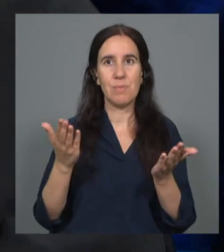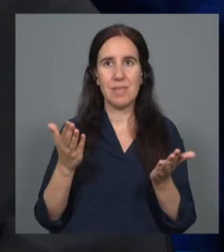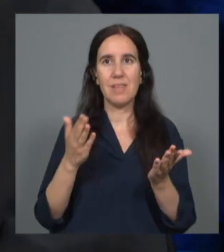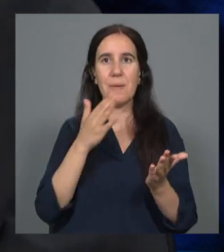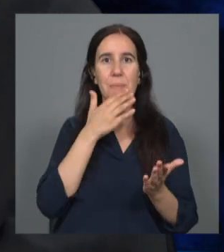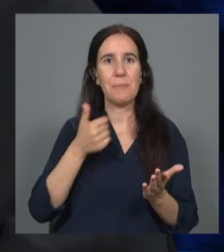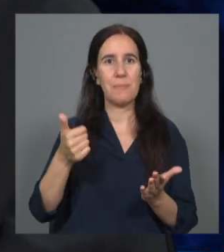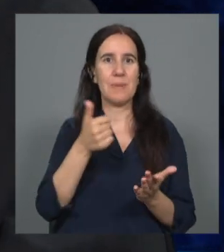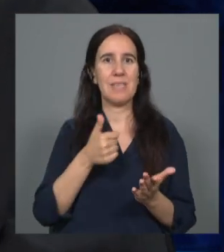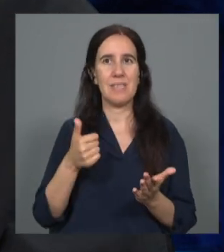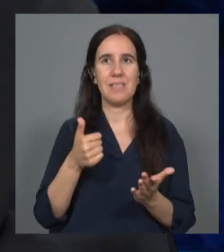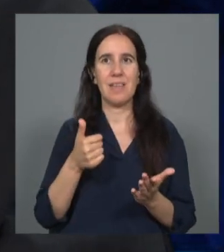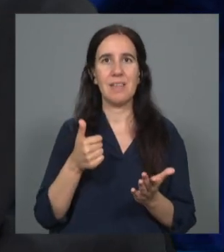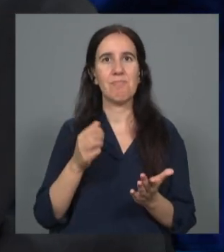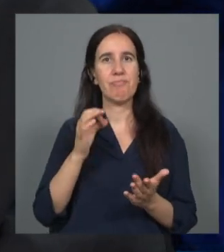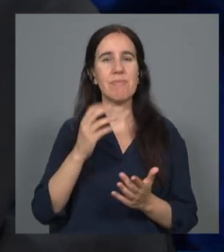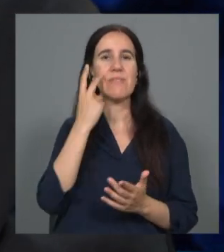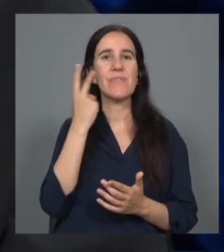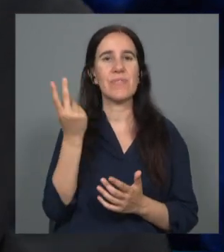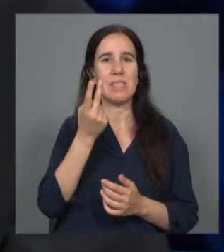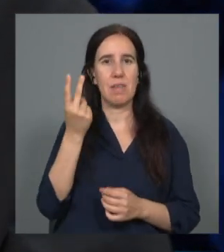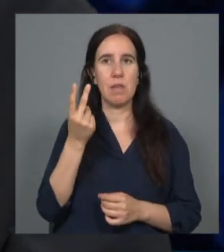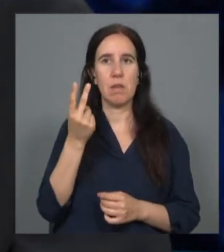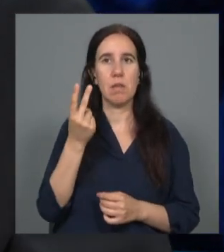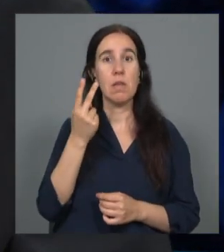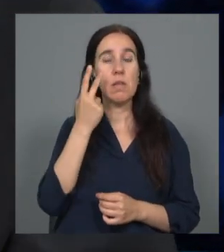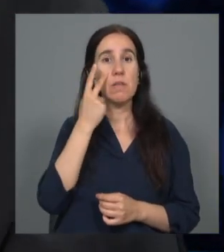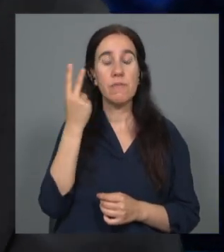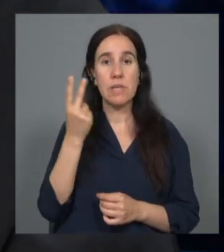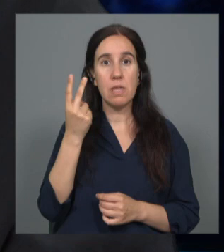beleza da vida, uma vida